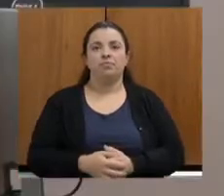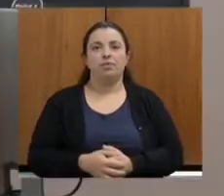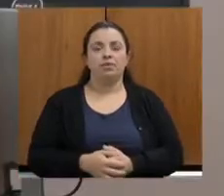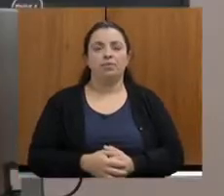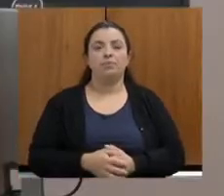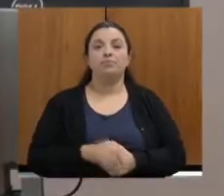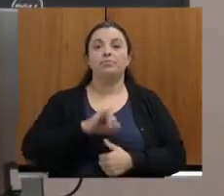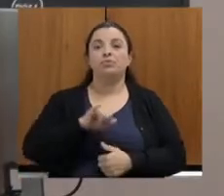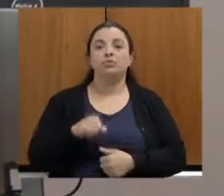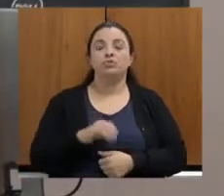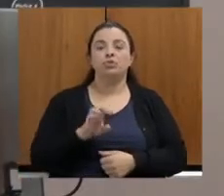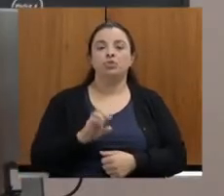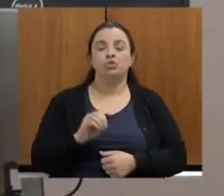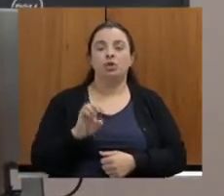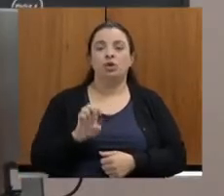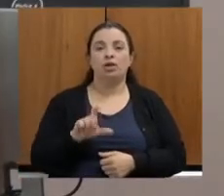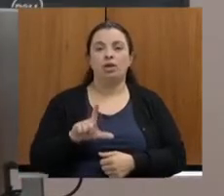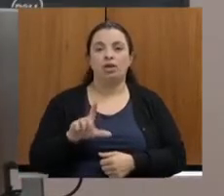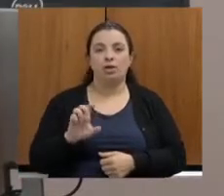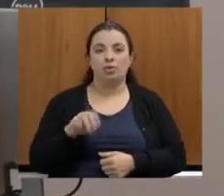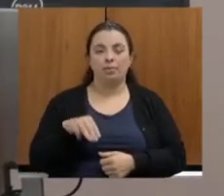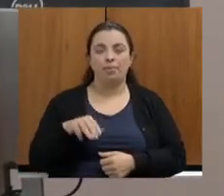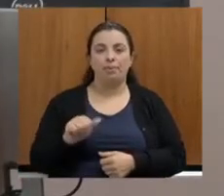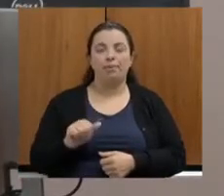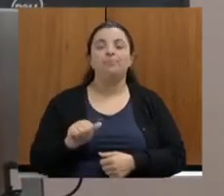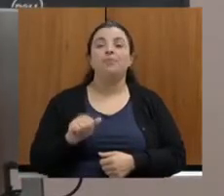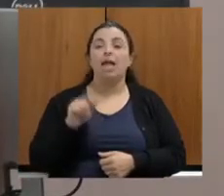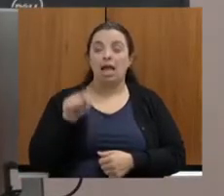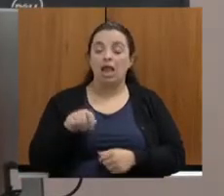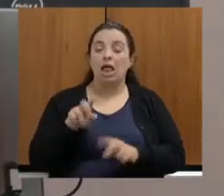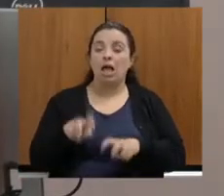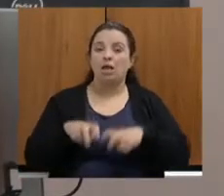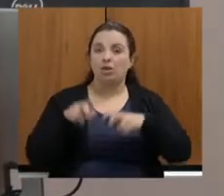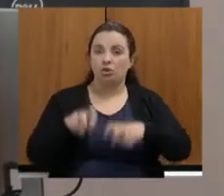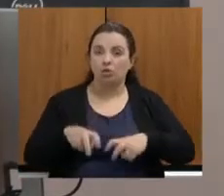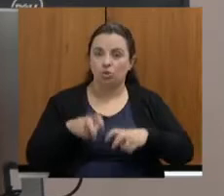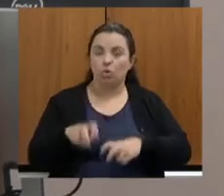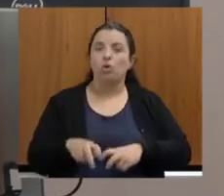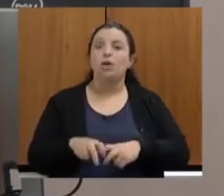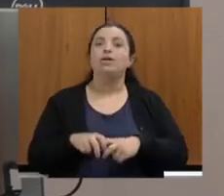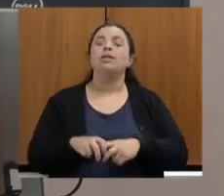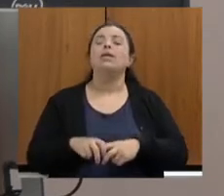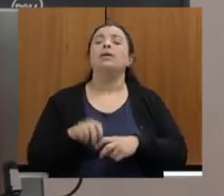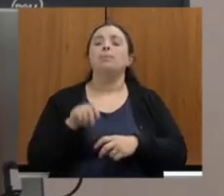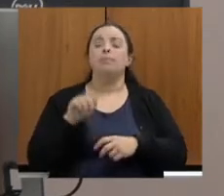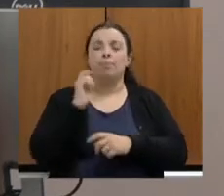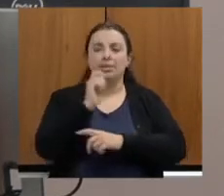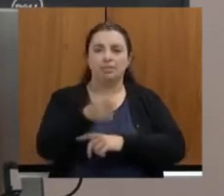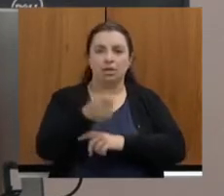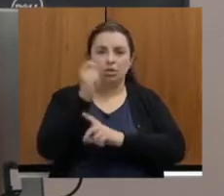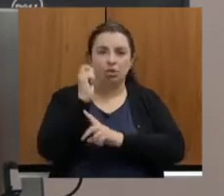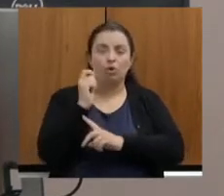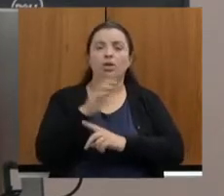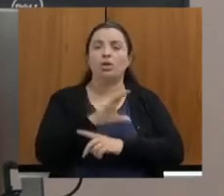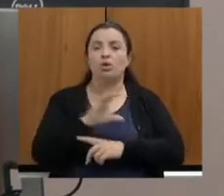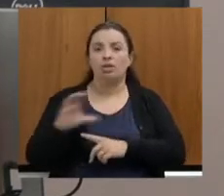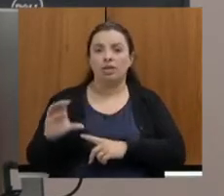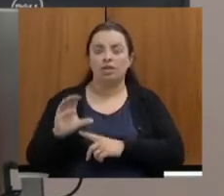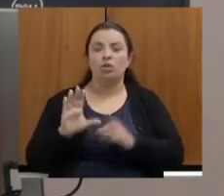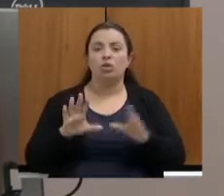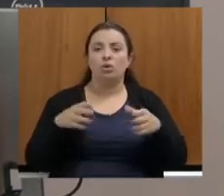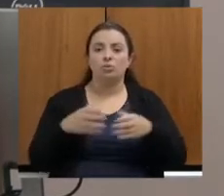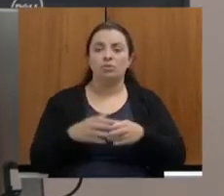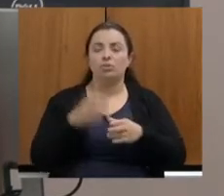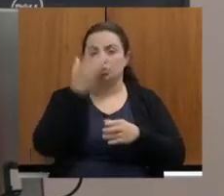Oi Joelma Fernandes Teixeira agricultora milheira pescadora e coordenadora da comissão de